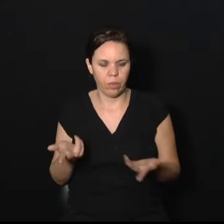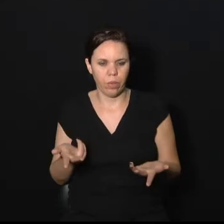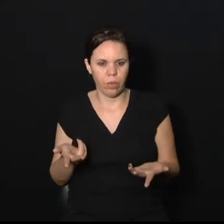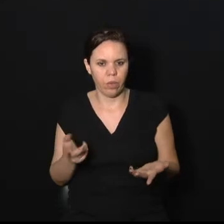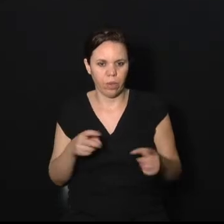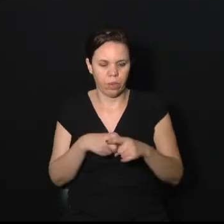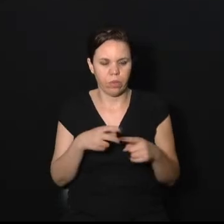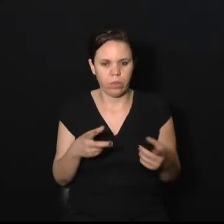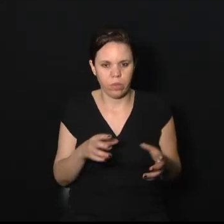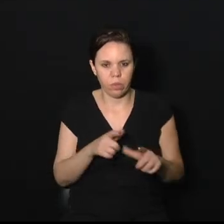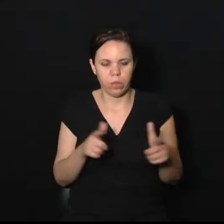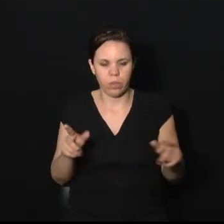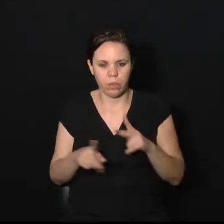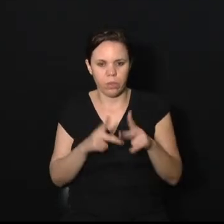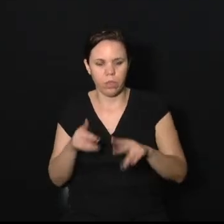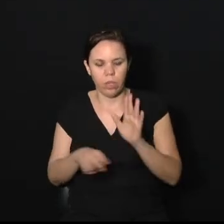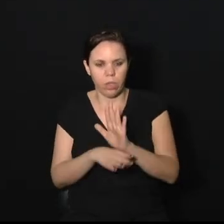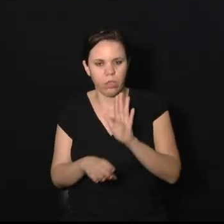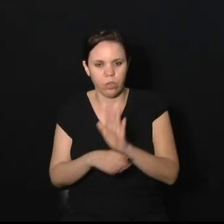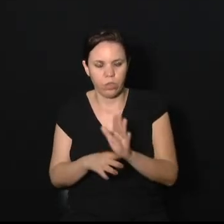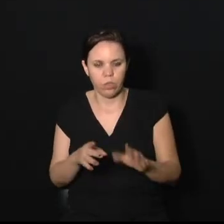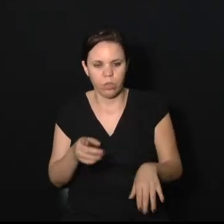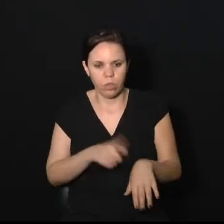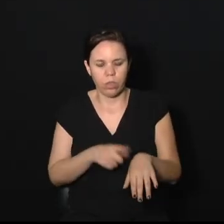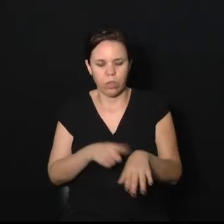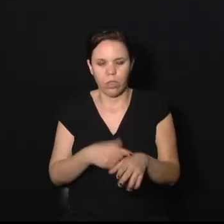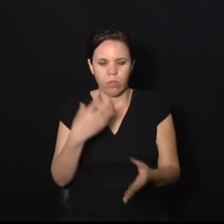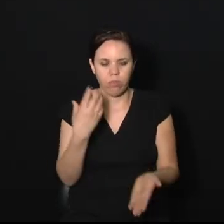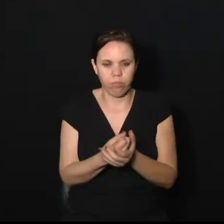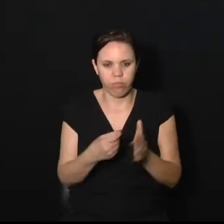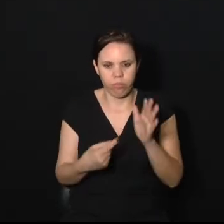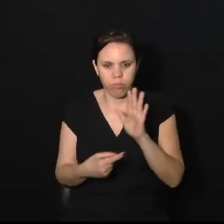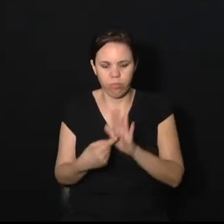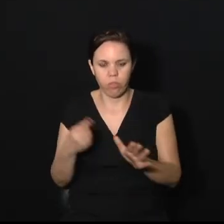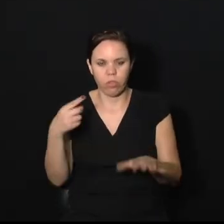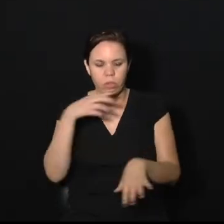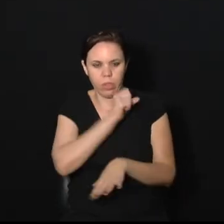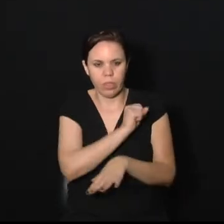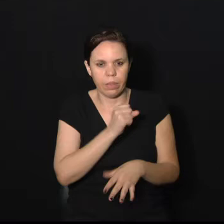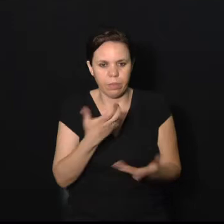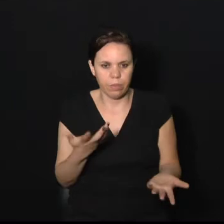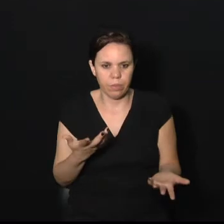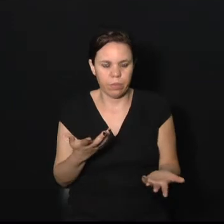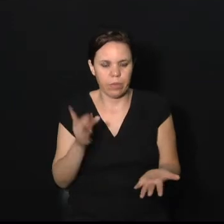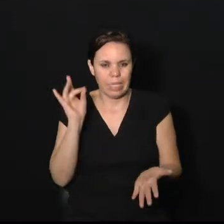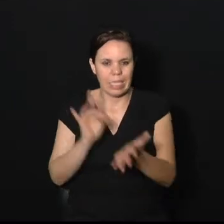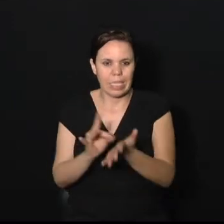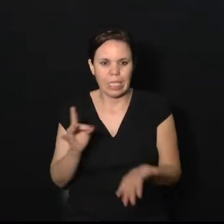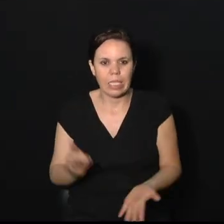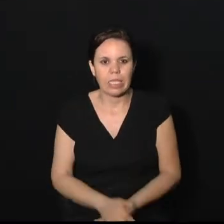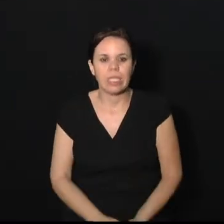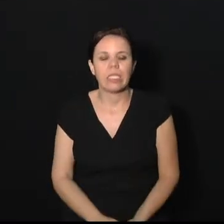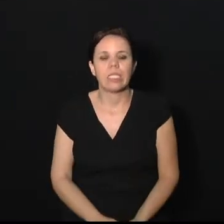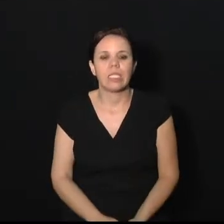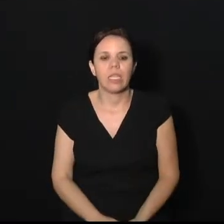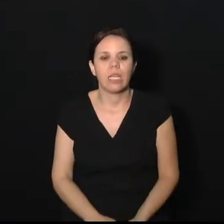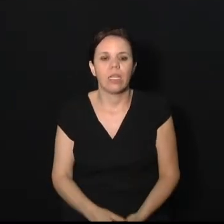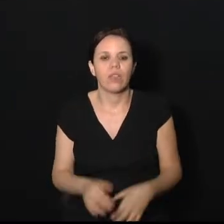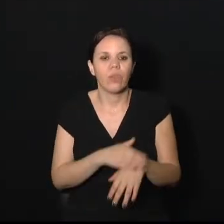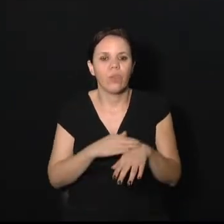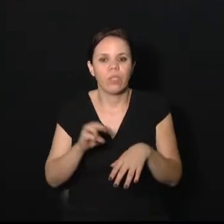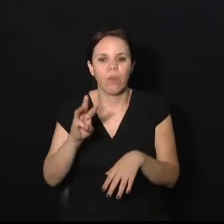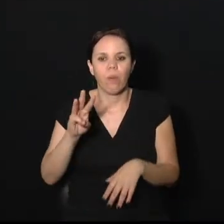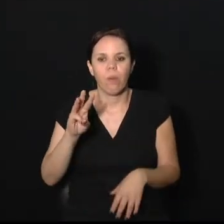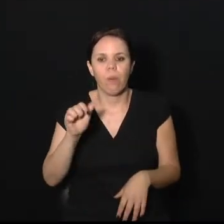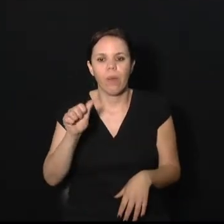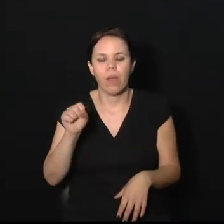maioria das pessoas ajudam e tiram uma foto e já na hora já avisa onde está sendo o acidente. É muito rápido, é em tempo real. E eles conversaram com o Waze e fizeram